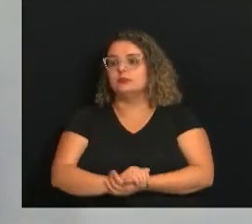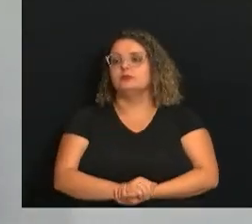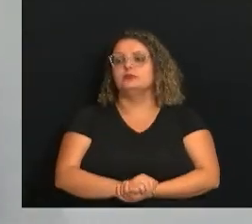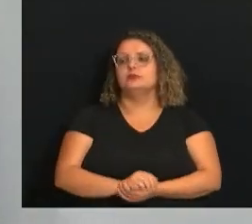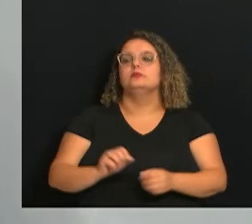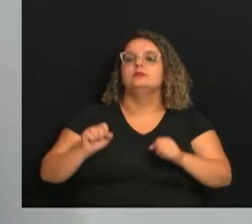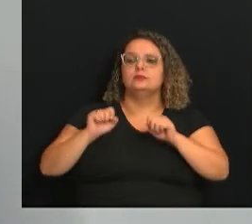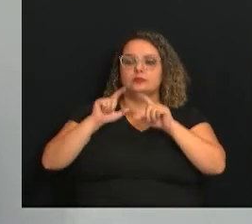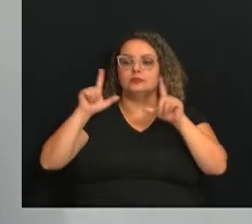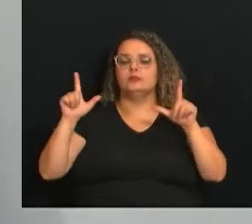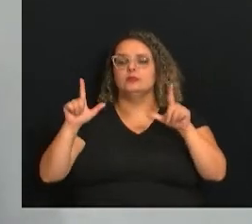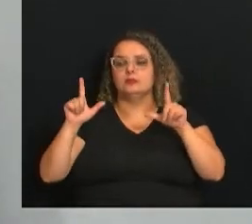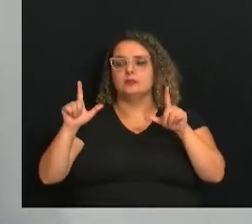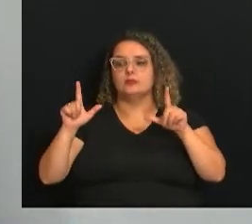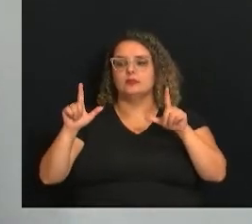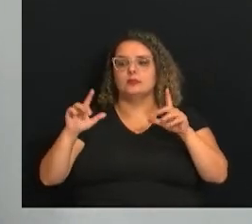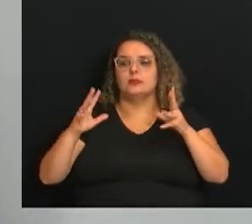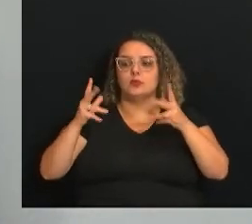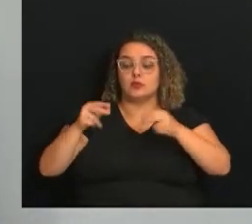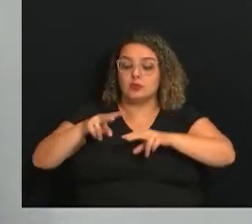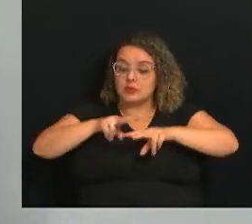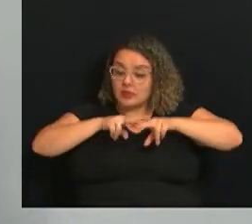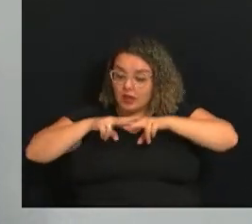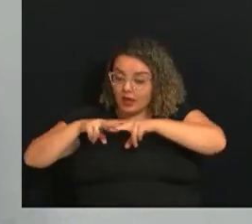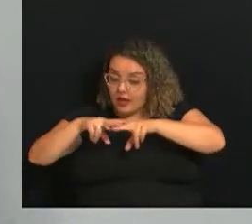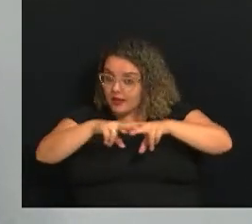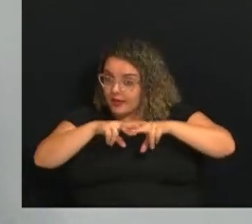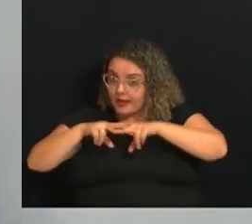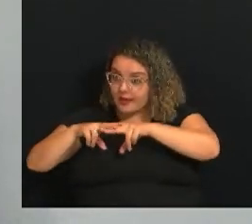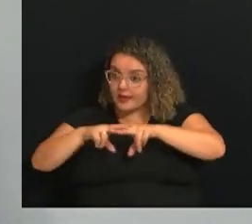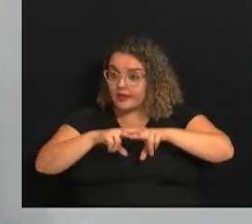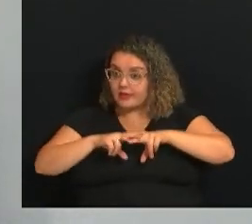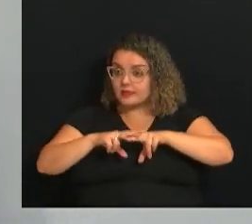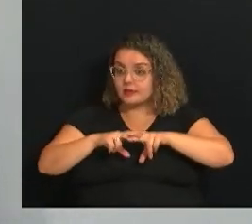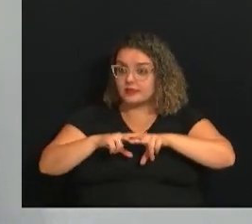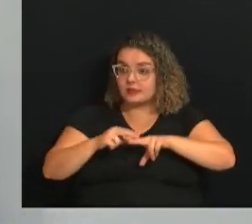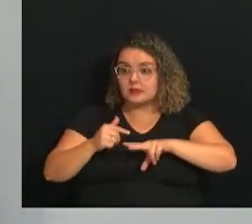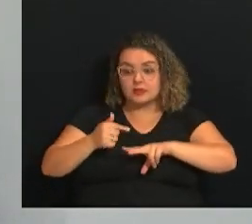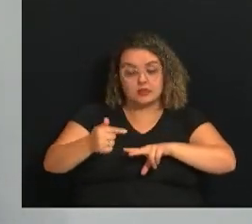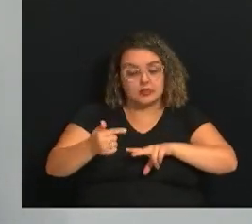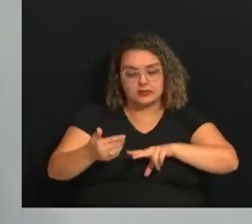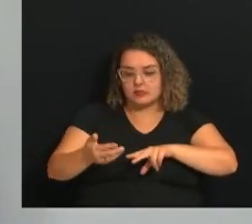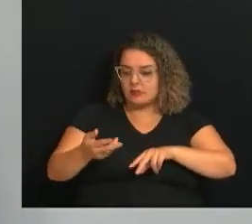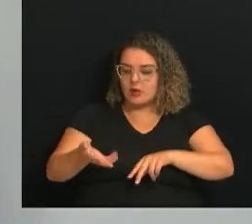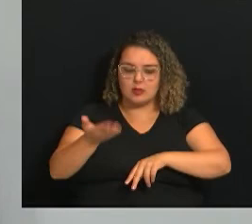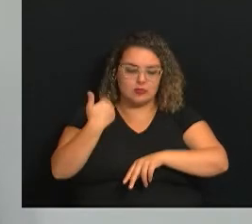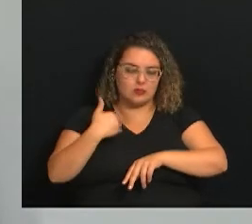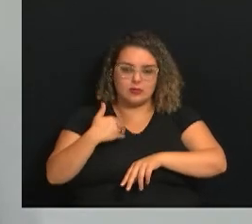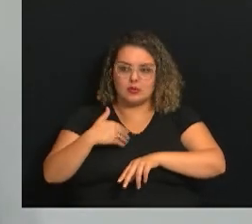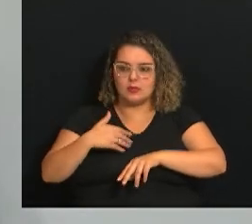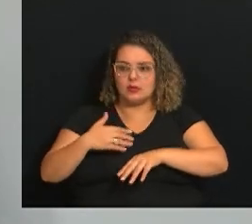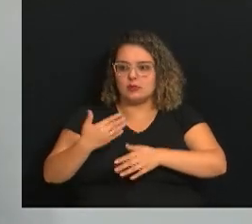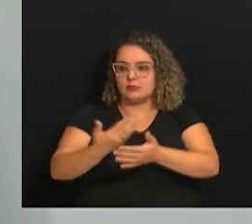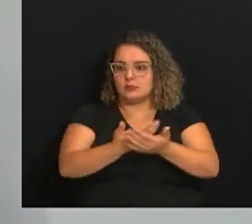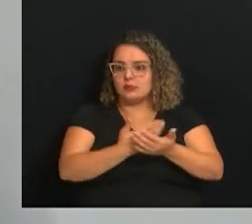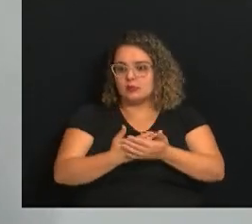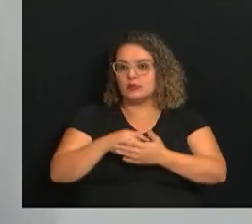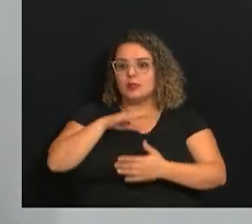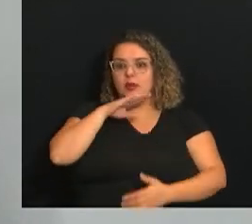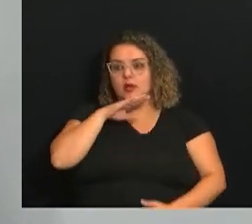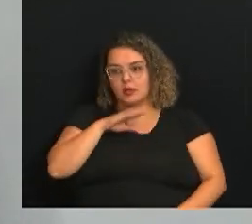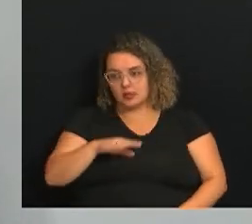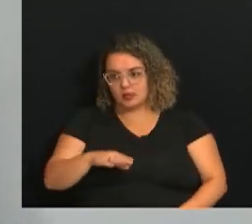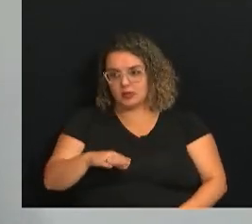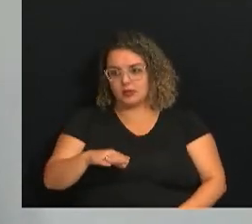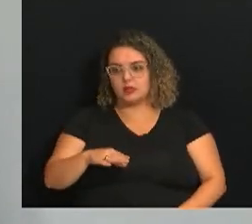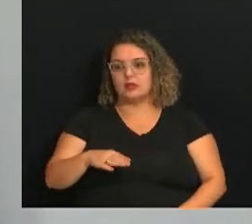de revisar as matérias que eu estudei no dia anterior, na semana. E de tarde tem colégio, mas como não tem colégio, eu